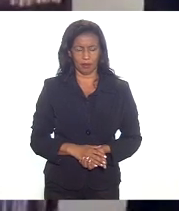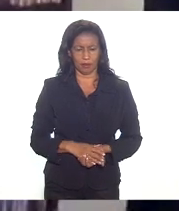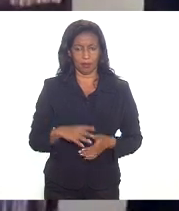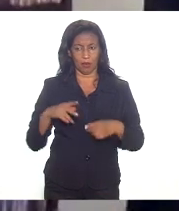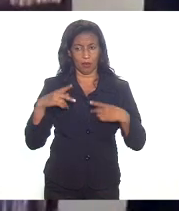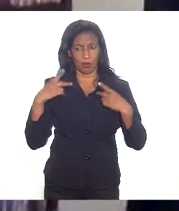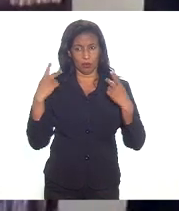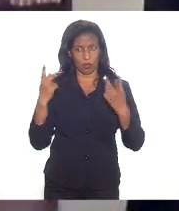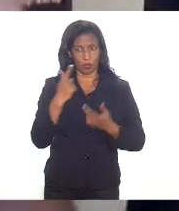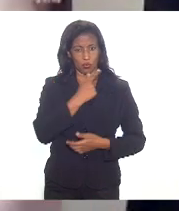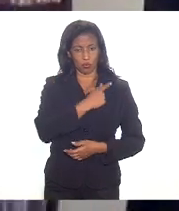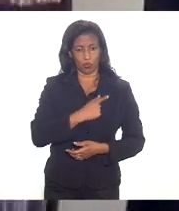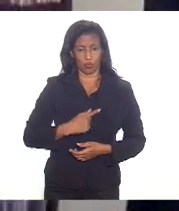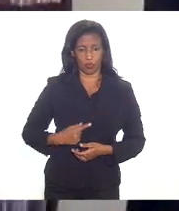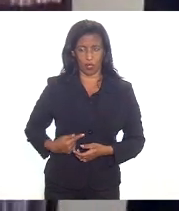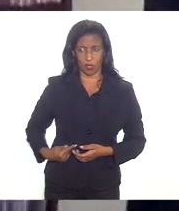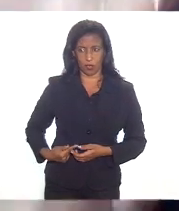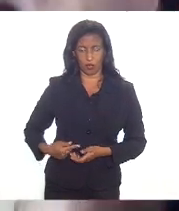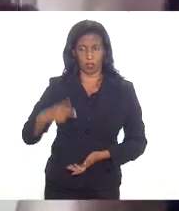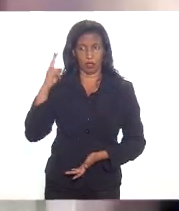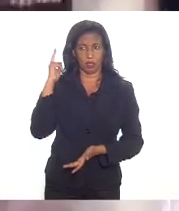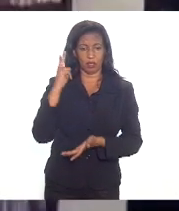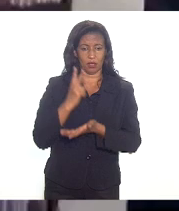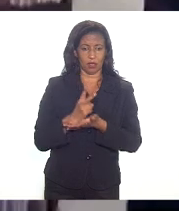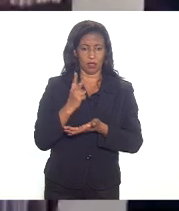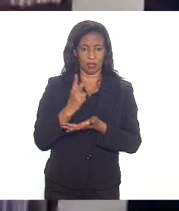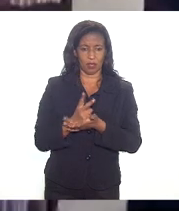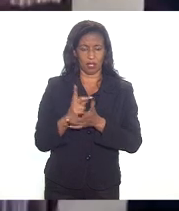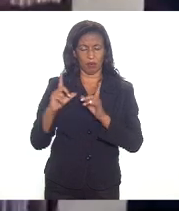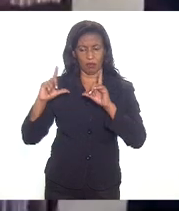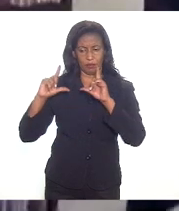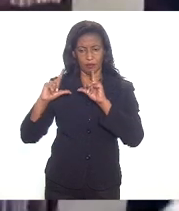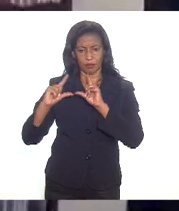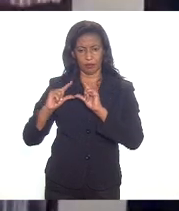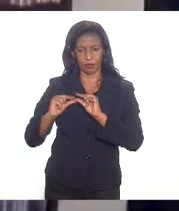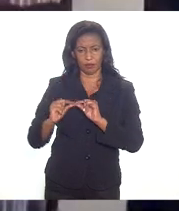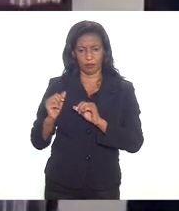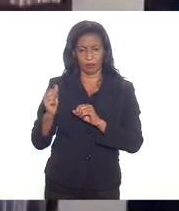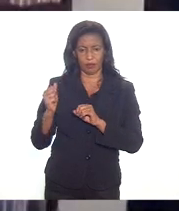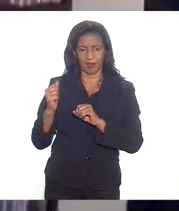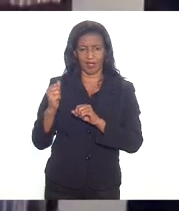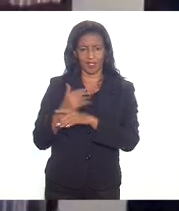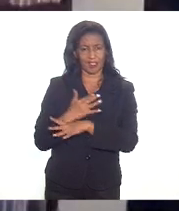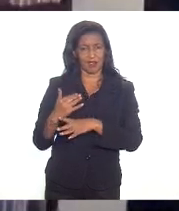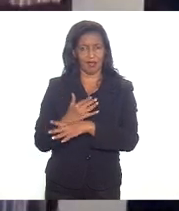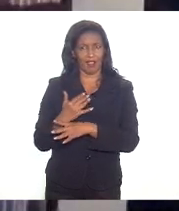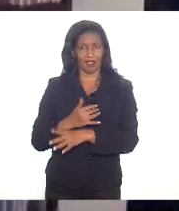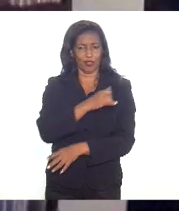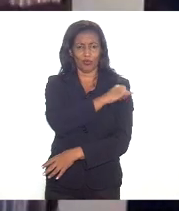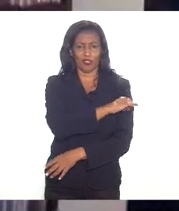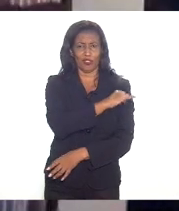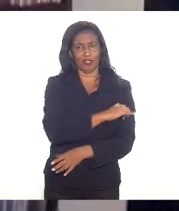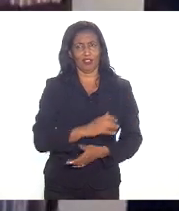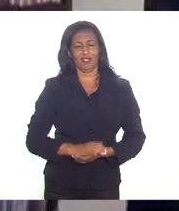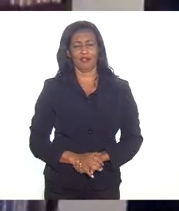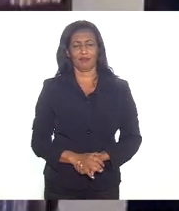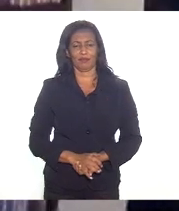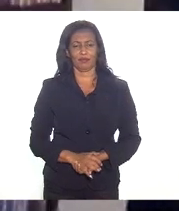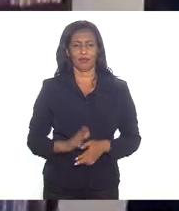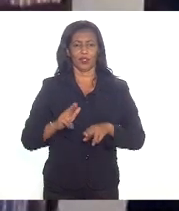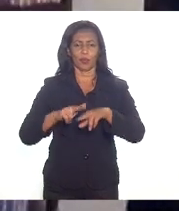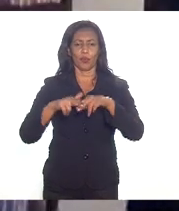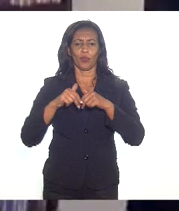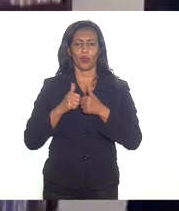governantes, sempre foi reduzido à cidade do Rio de Janeiro. Essa é a verdade. Por